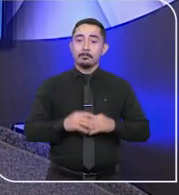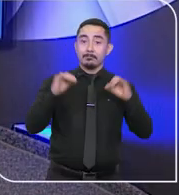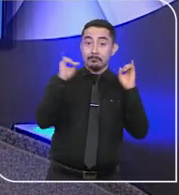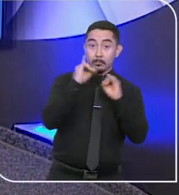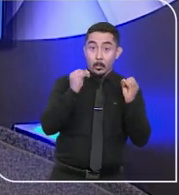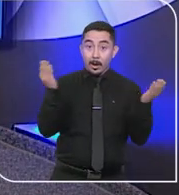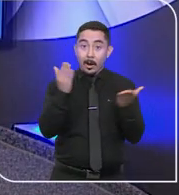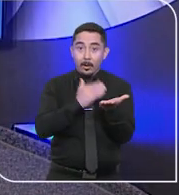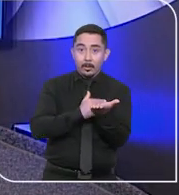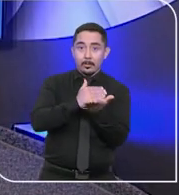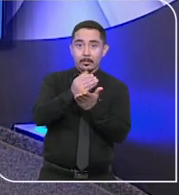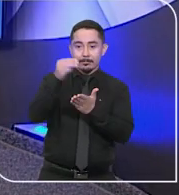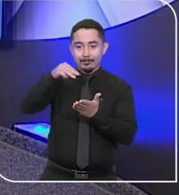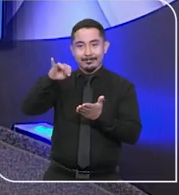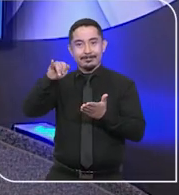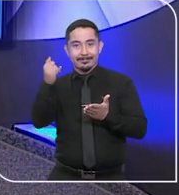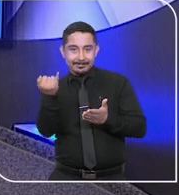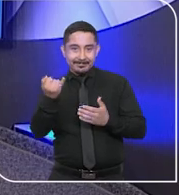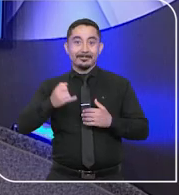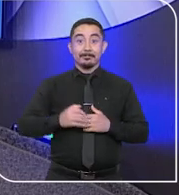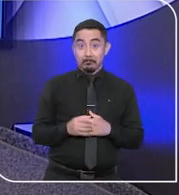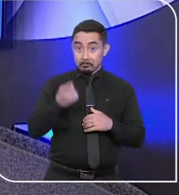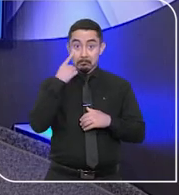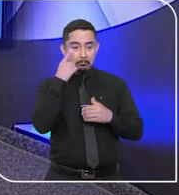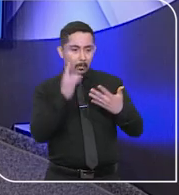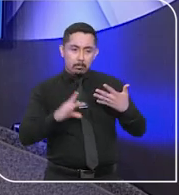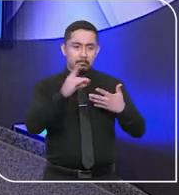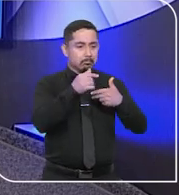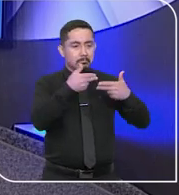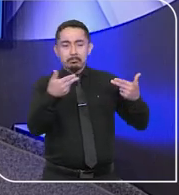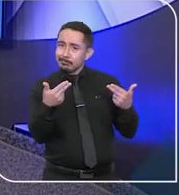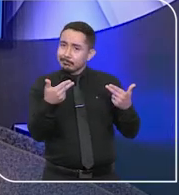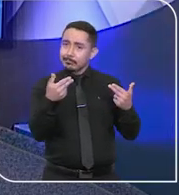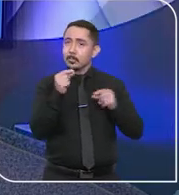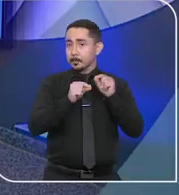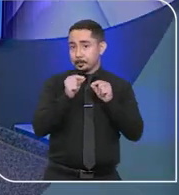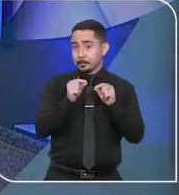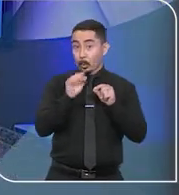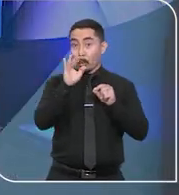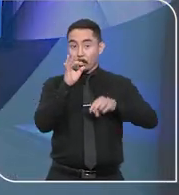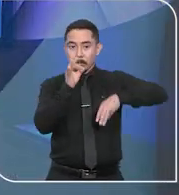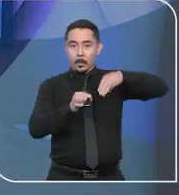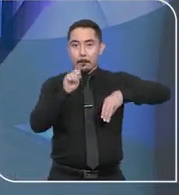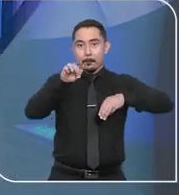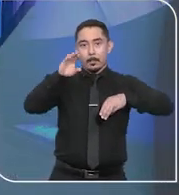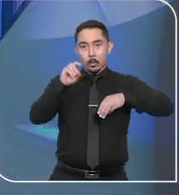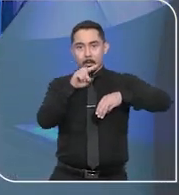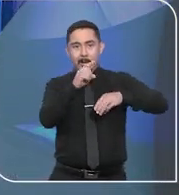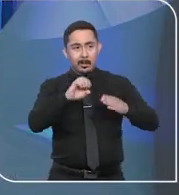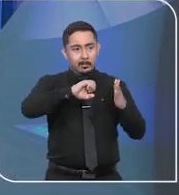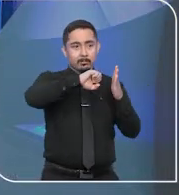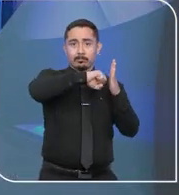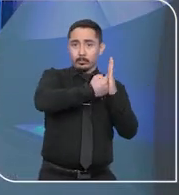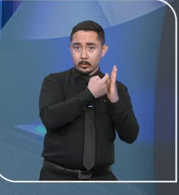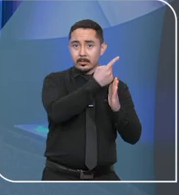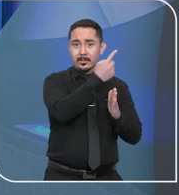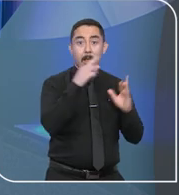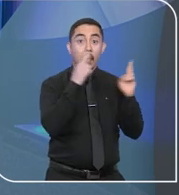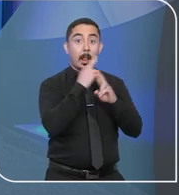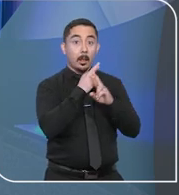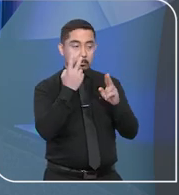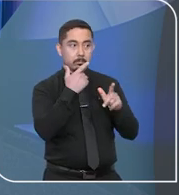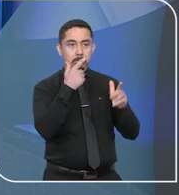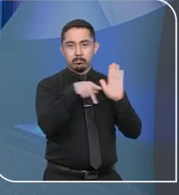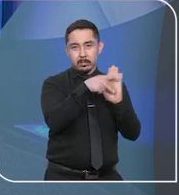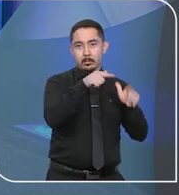Olá, começa agora o Minuto STJ. Vamos aos destaques. O ministro Marco Aurélio Belize suspendeu reclamação trabalhista em